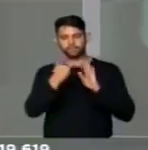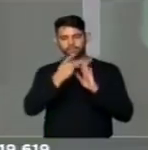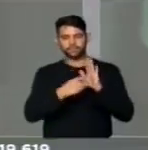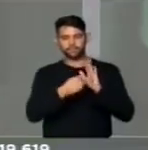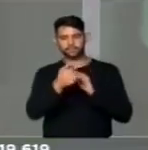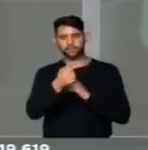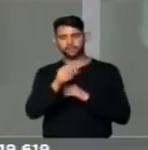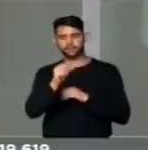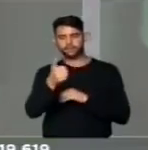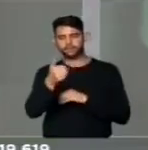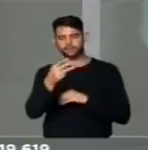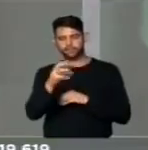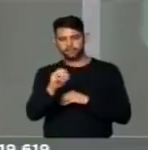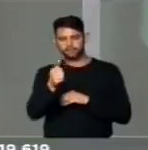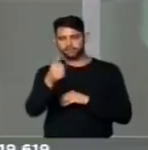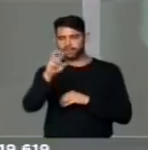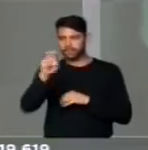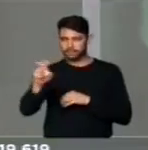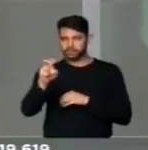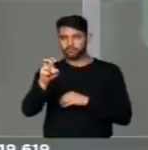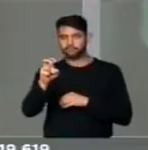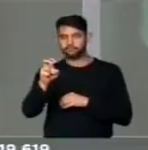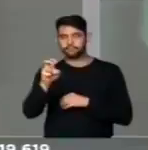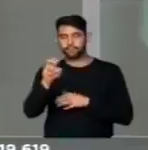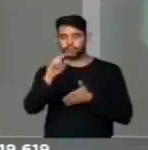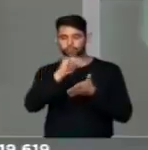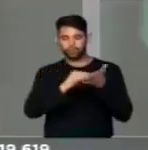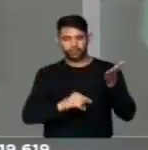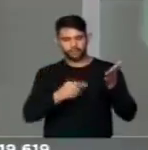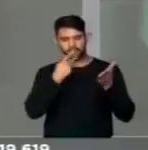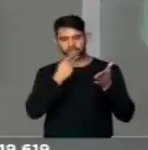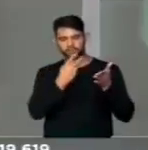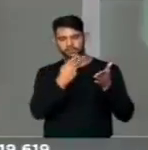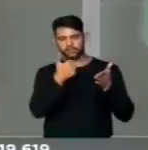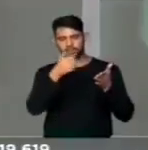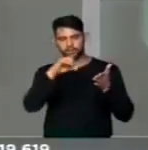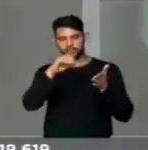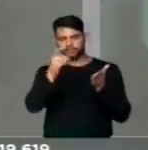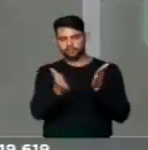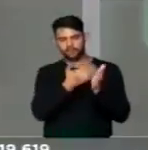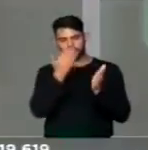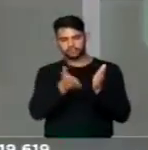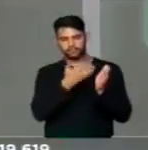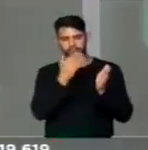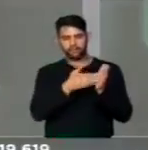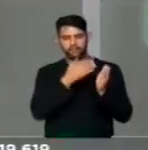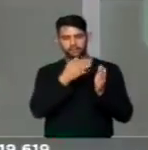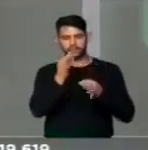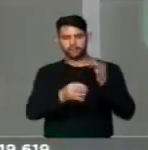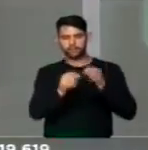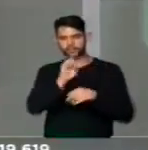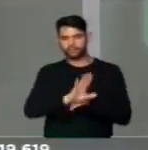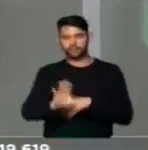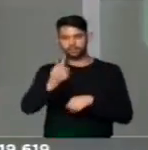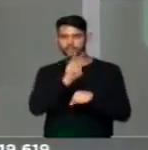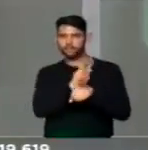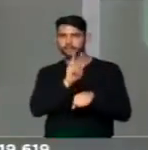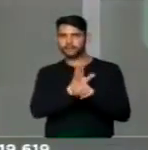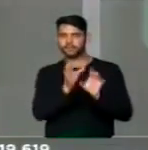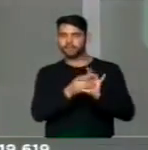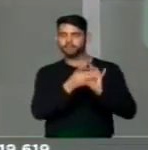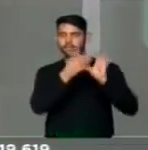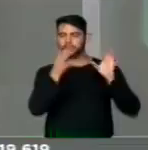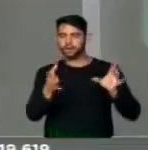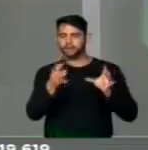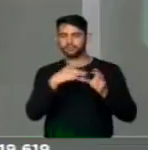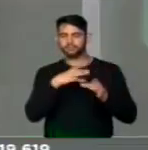provisória 703 de 2015. No documento de 39 páginas, a Procuradora-Geral defende a